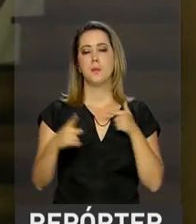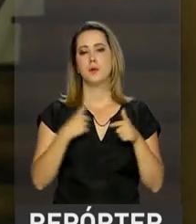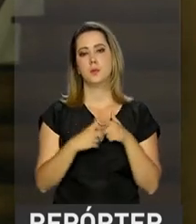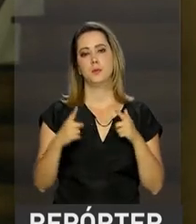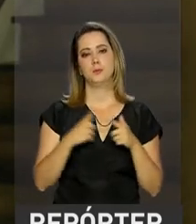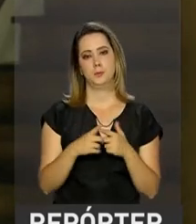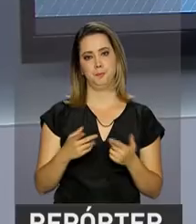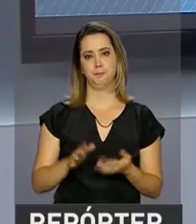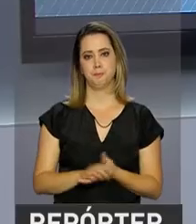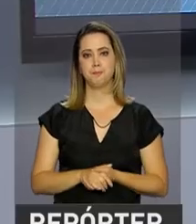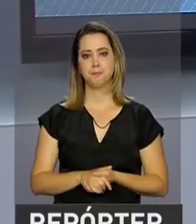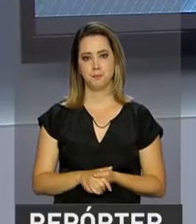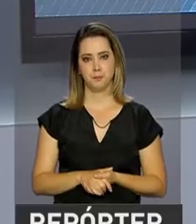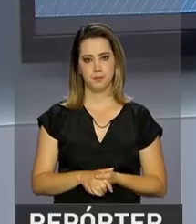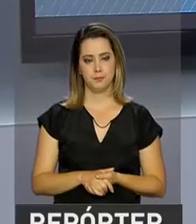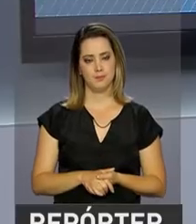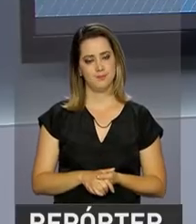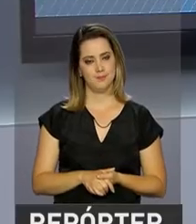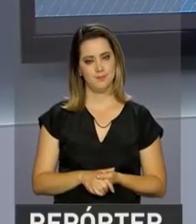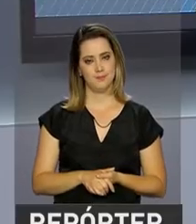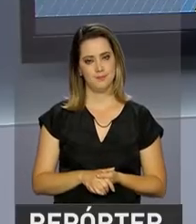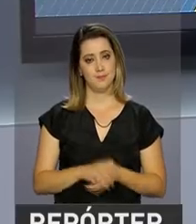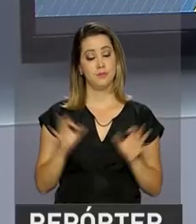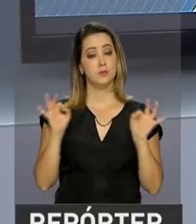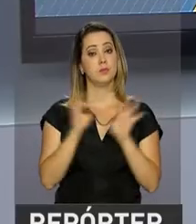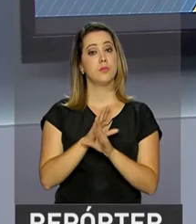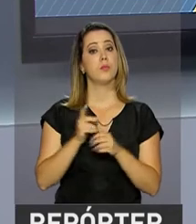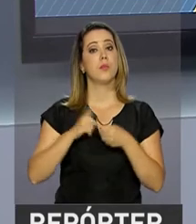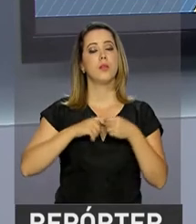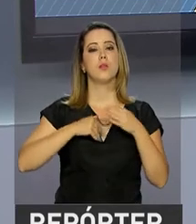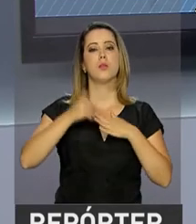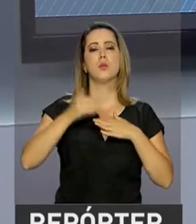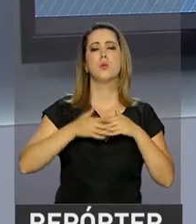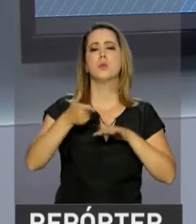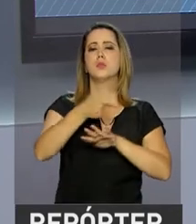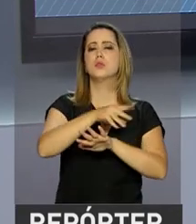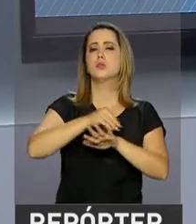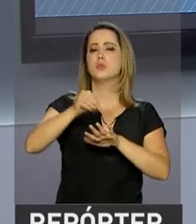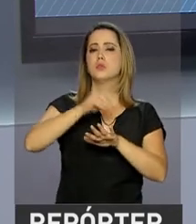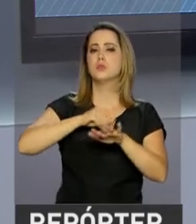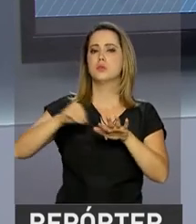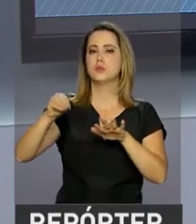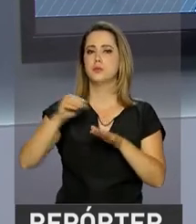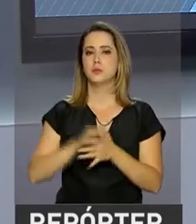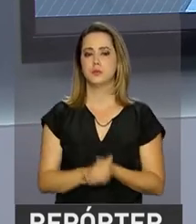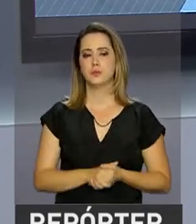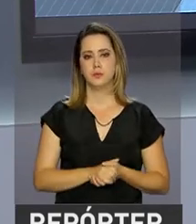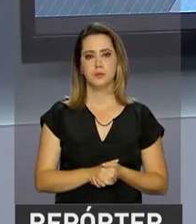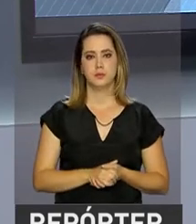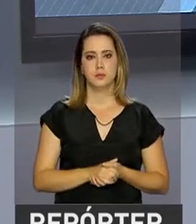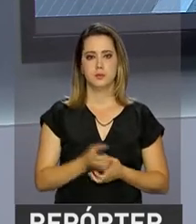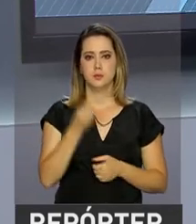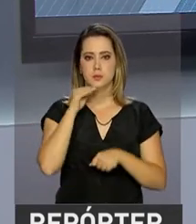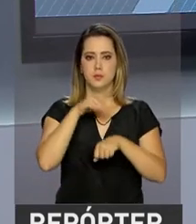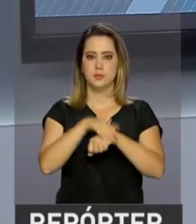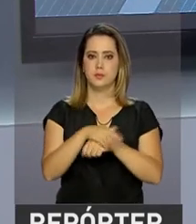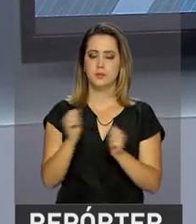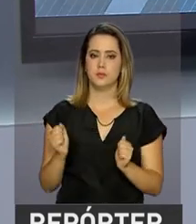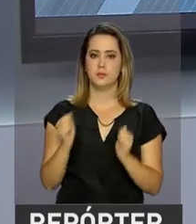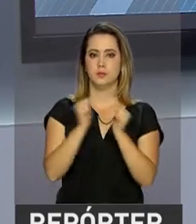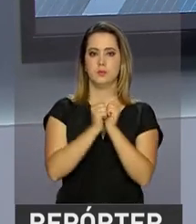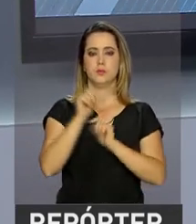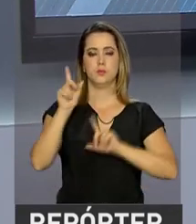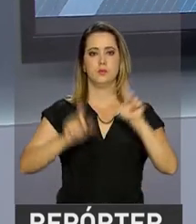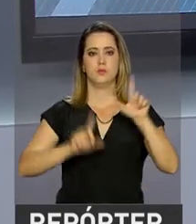parecido nós ficamos por aqui voltamos a qualquer momento com outras informações uma boa noite pra